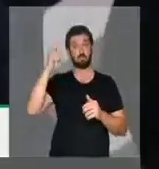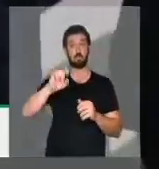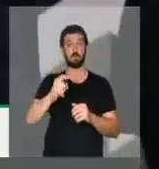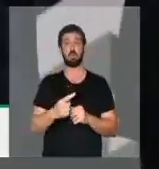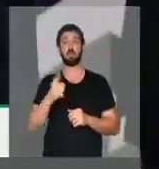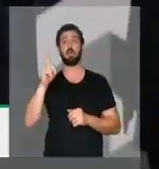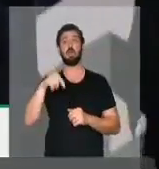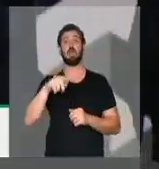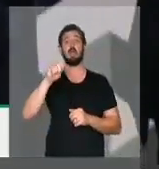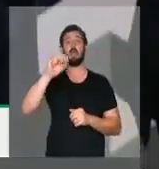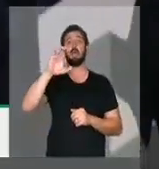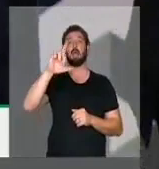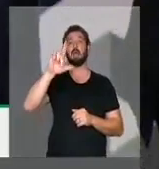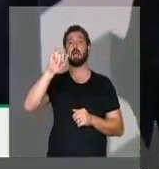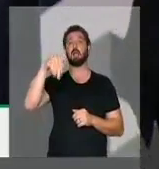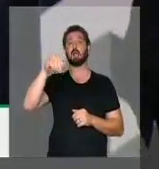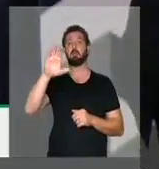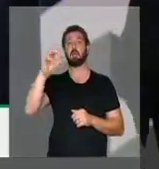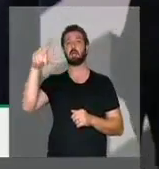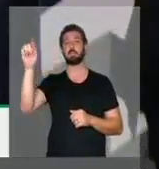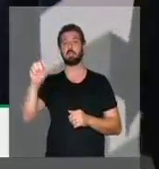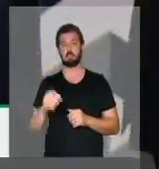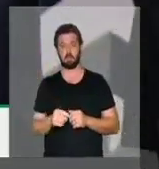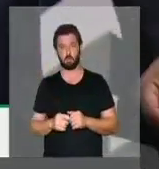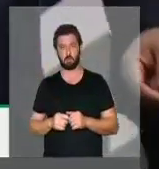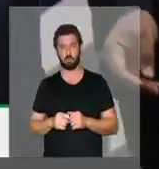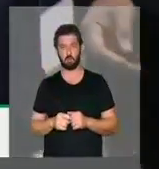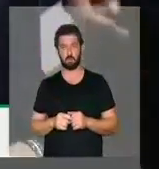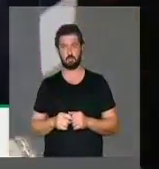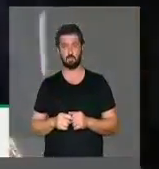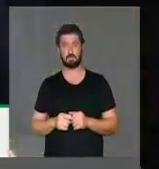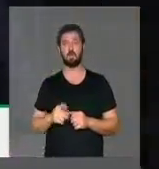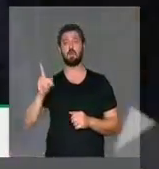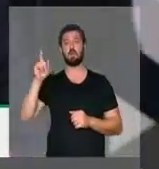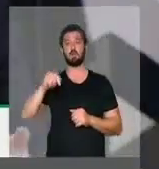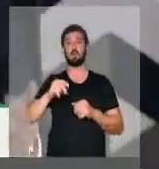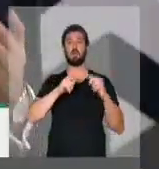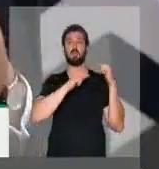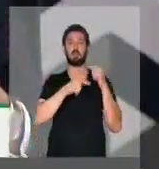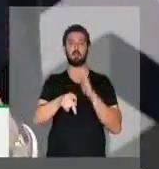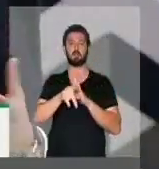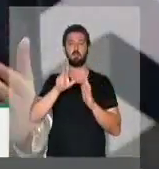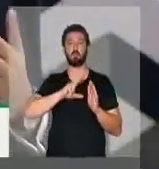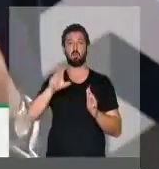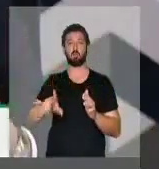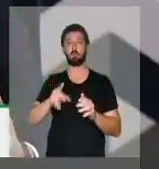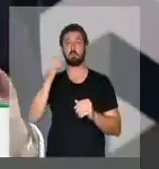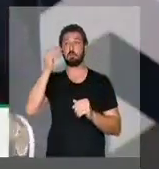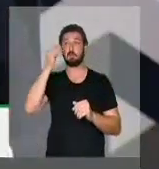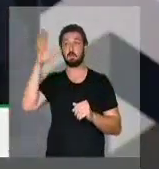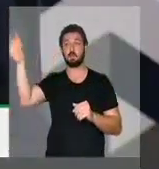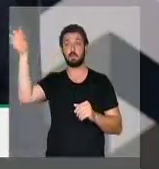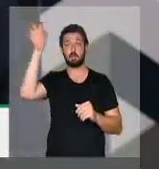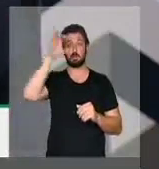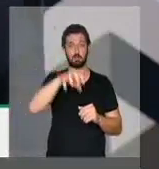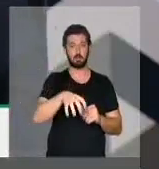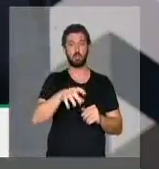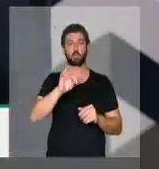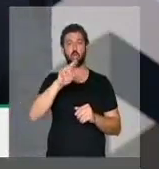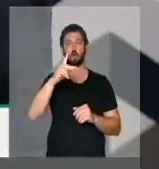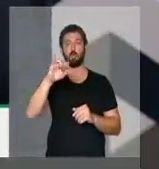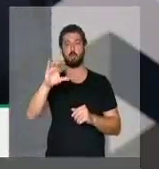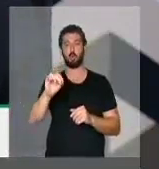conhecido como Jardim da Aclimação, ou Jardim da Aclimatação, que foi uma tradição portuguesa de experimentar,